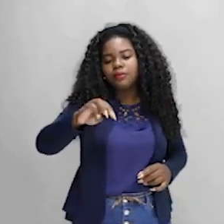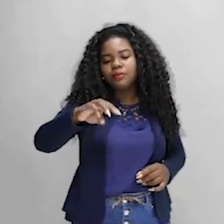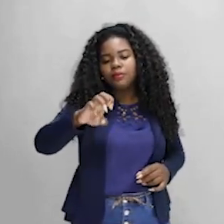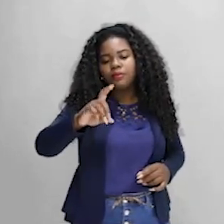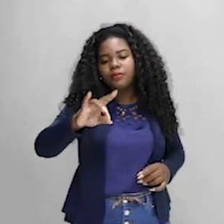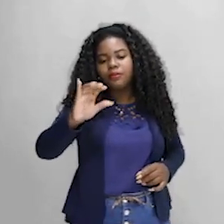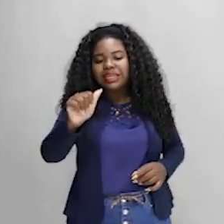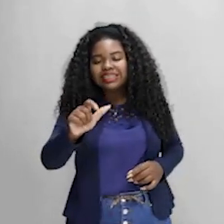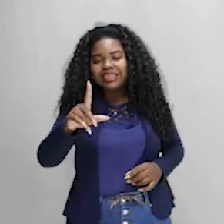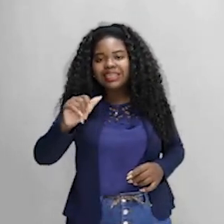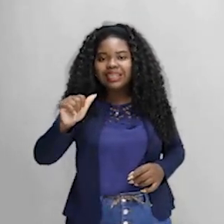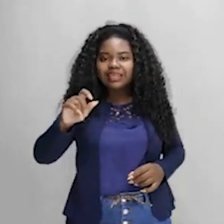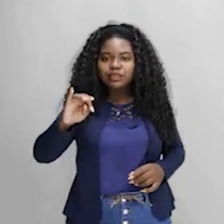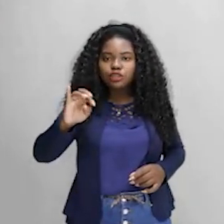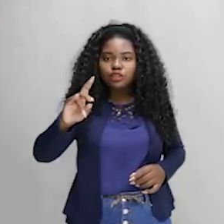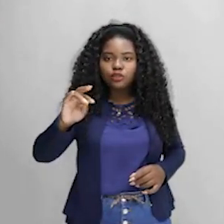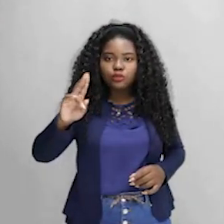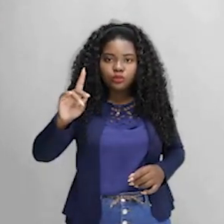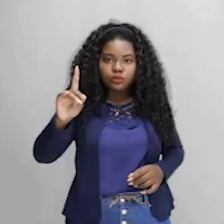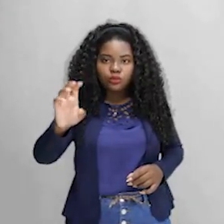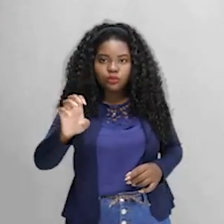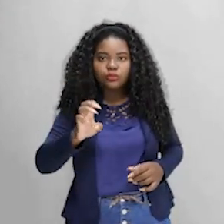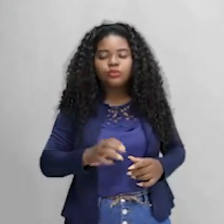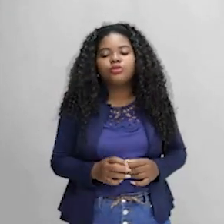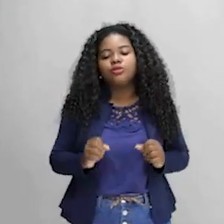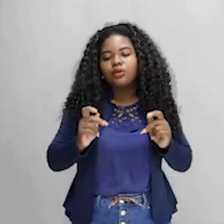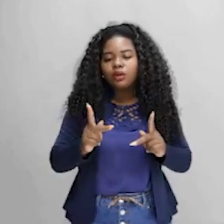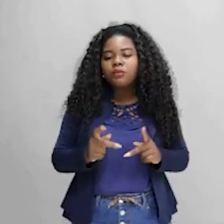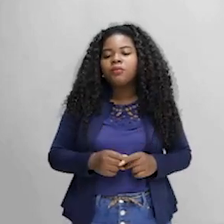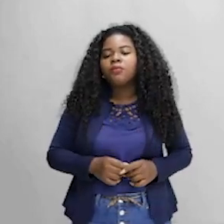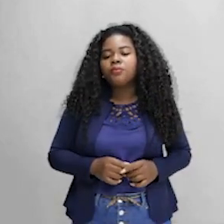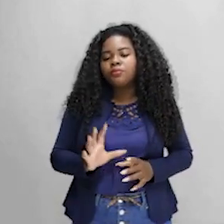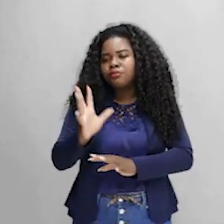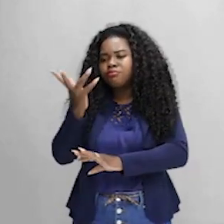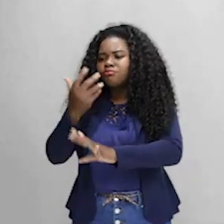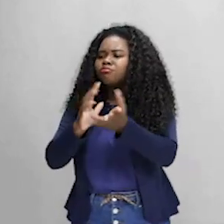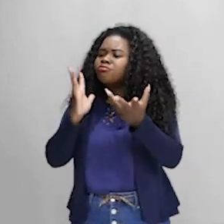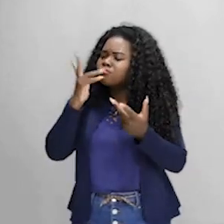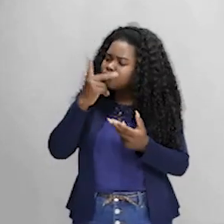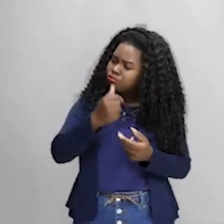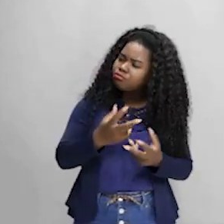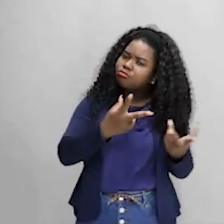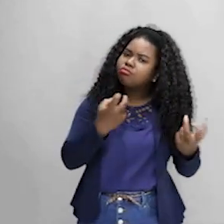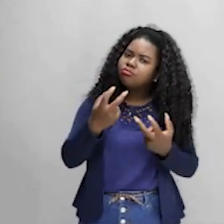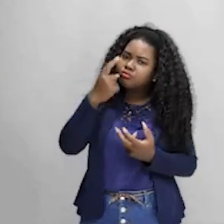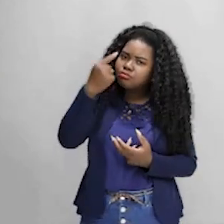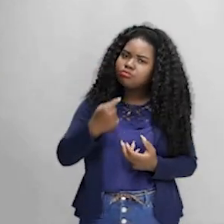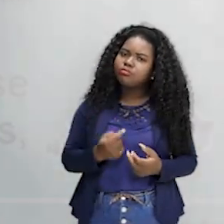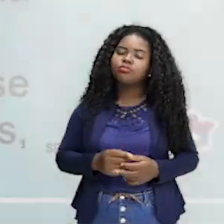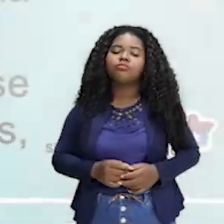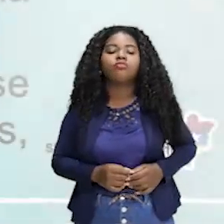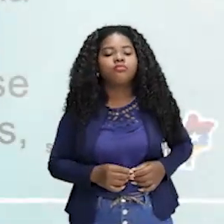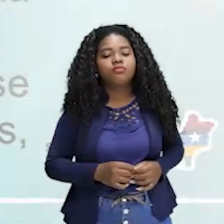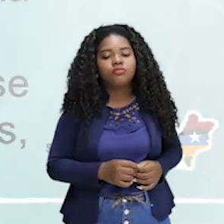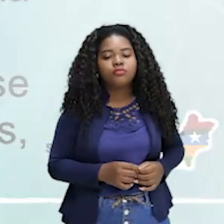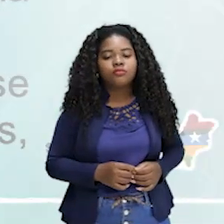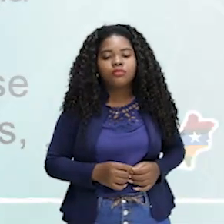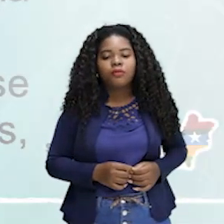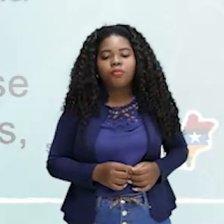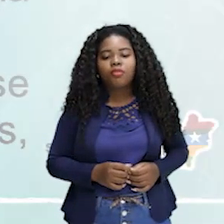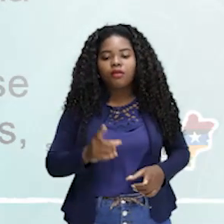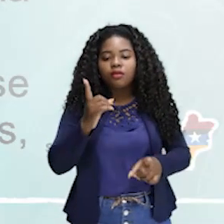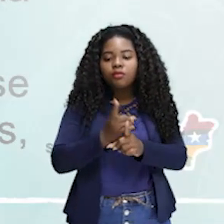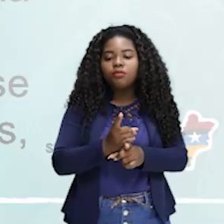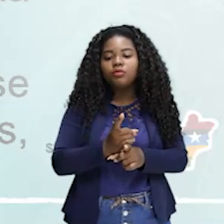tá, galera? É uma floresta muito bonita aí, como vocês podem perceber pelas imagens, certo? Então, zonas temperadas, vamos encontrar na